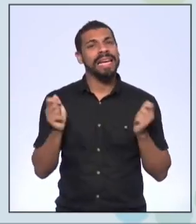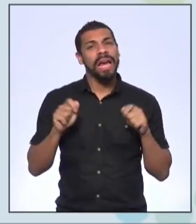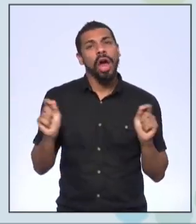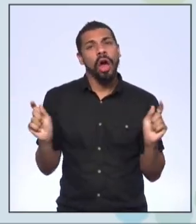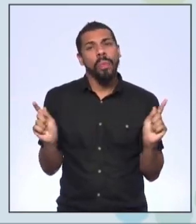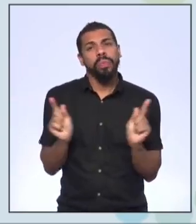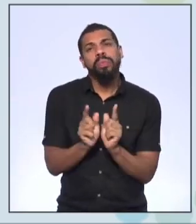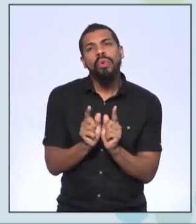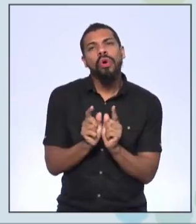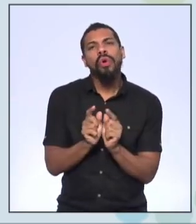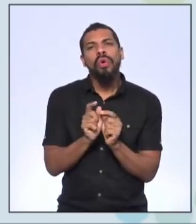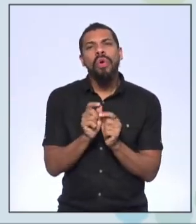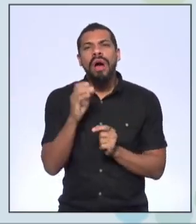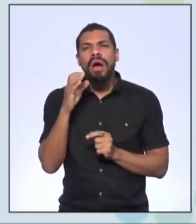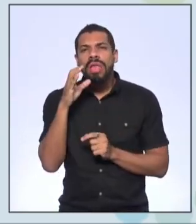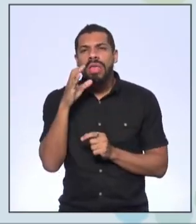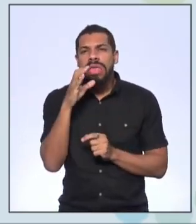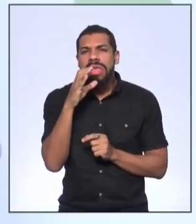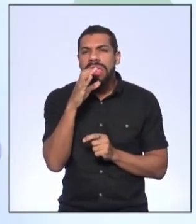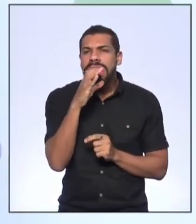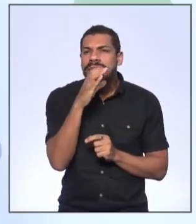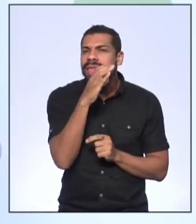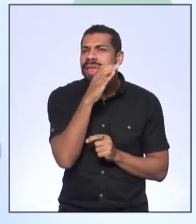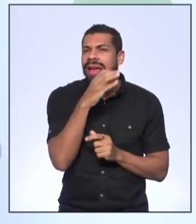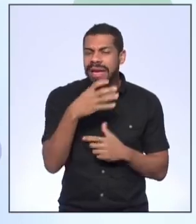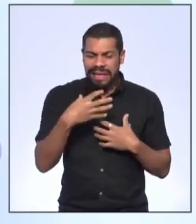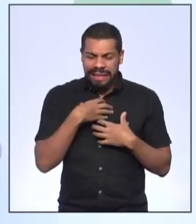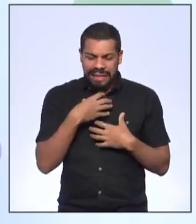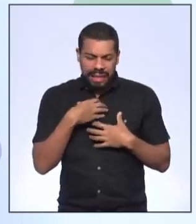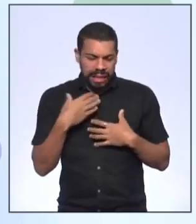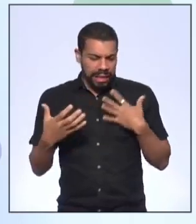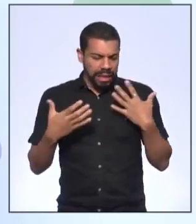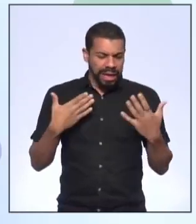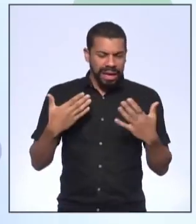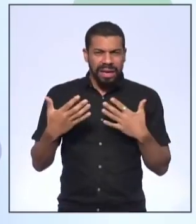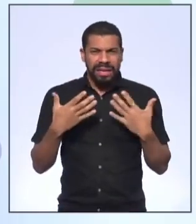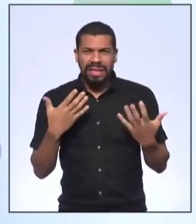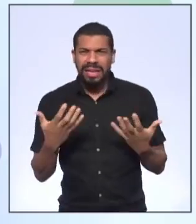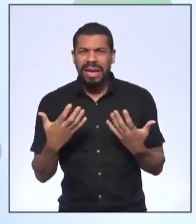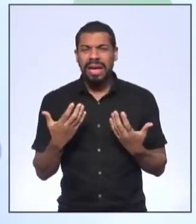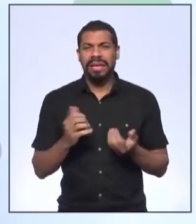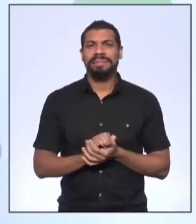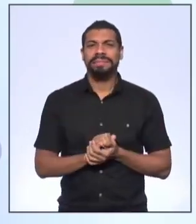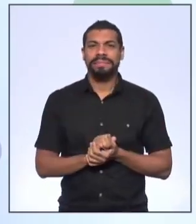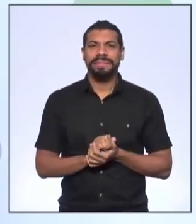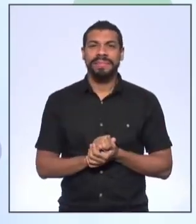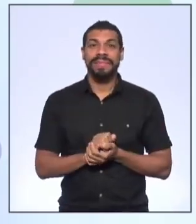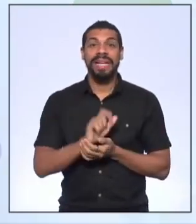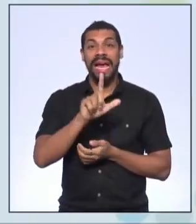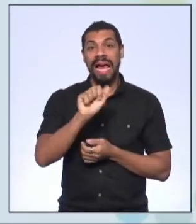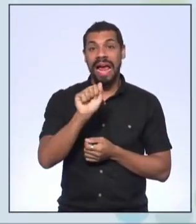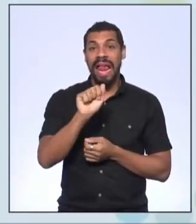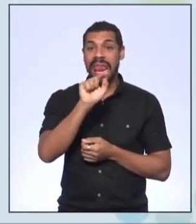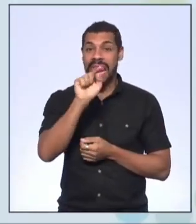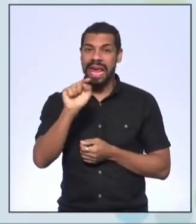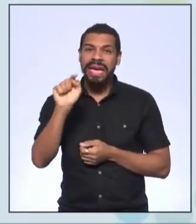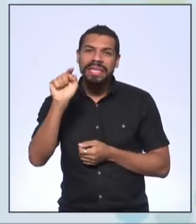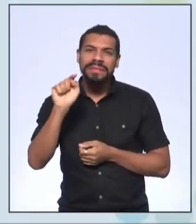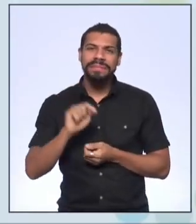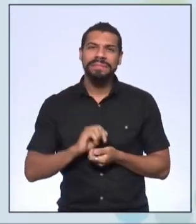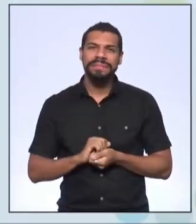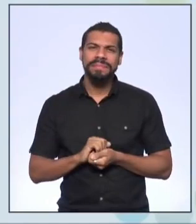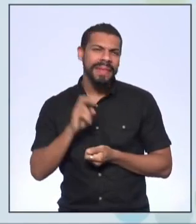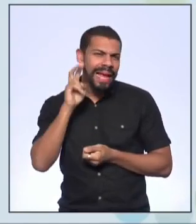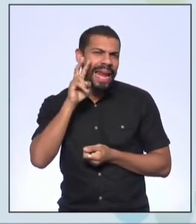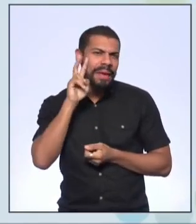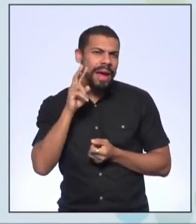sente aquele sensação térmica de estar mais abafado, né? O ambiente. Você tem lá também, lá, ó, a lã, né? Mais isolante. Lembra aquela roupa de